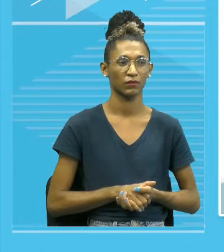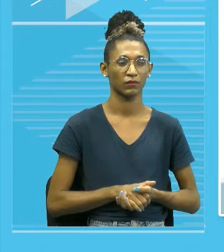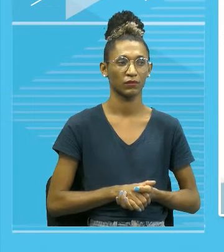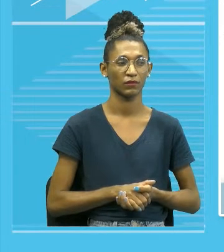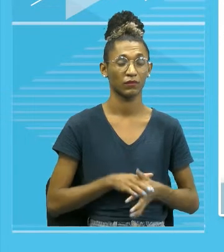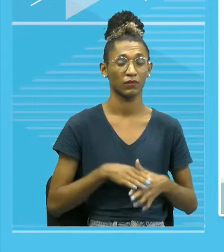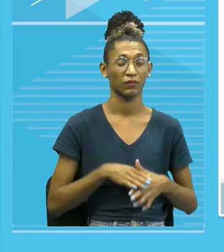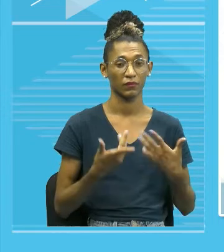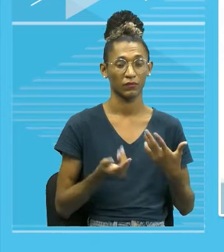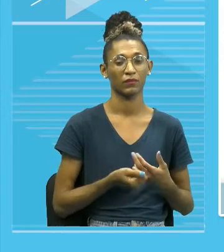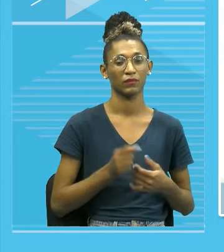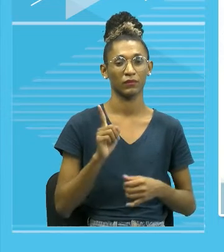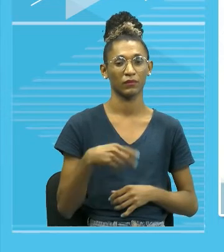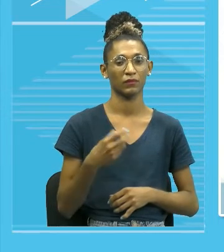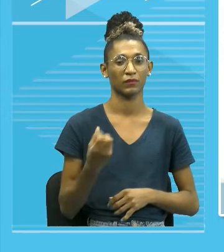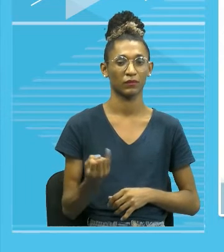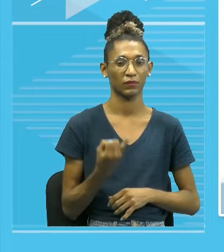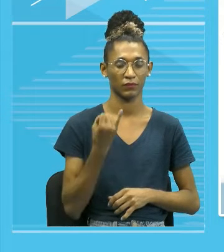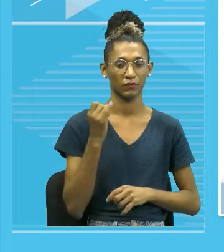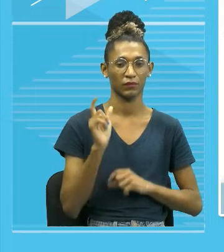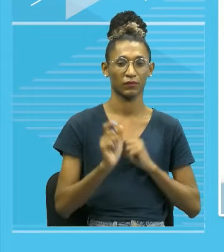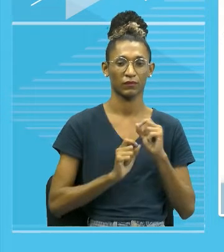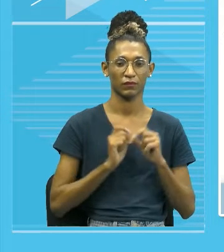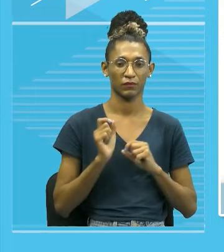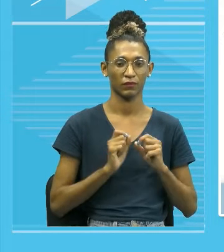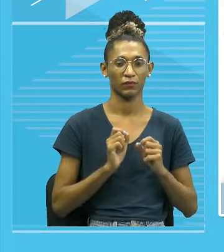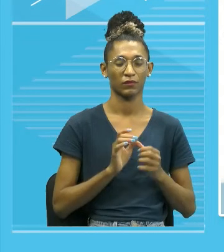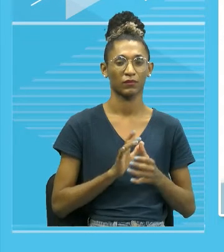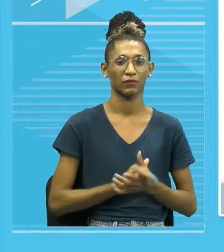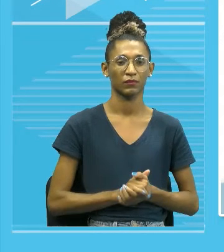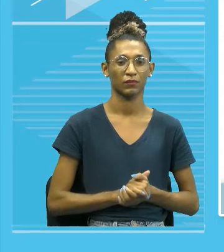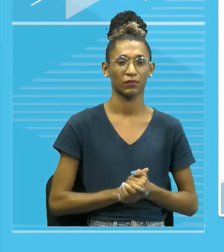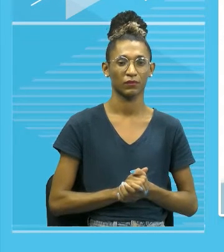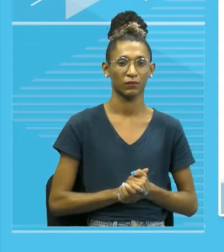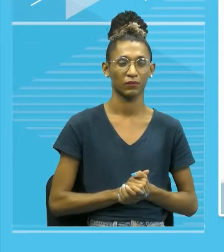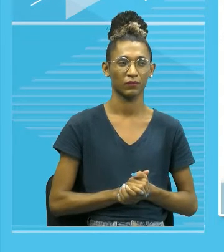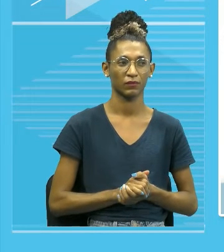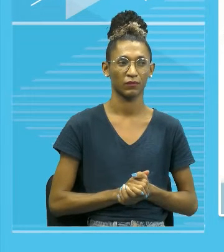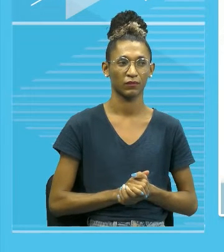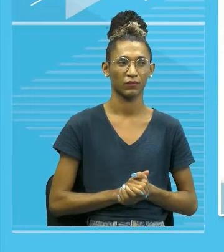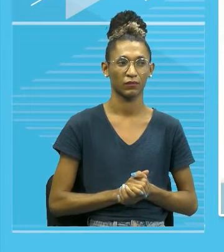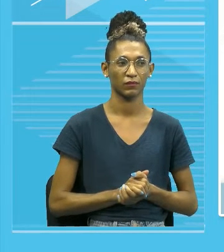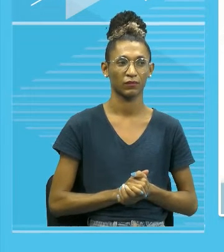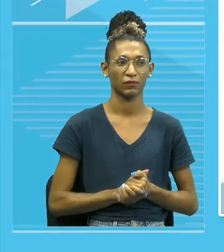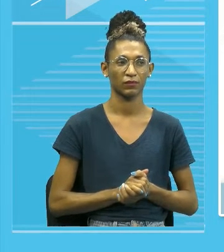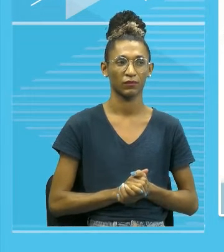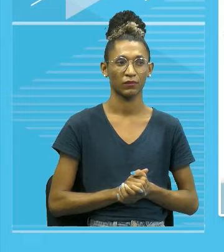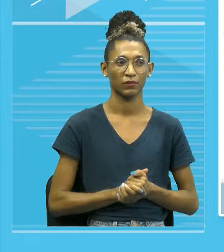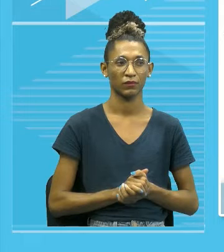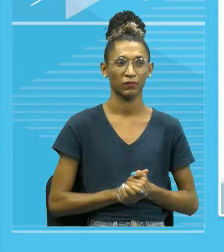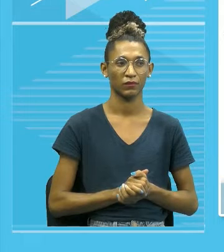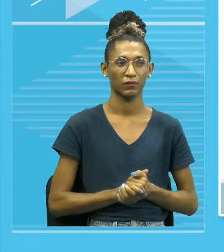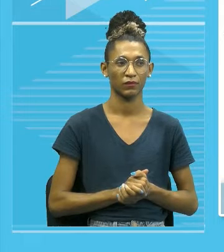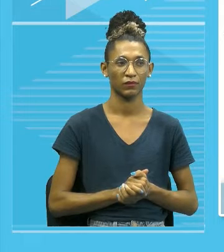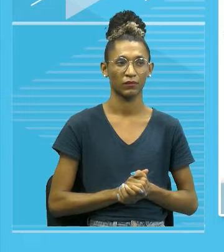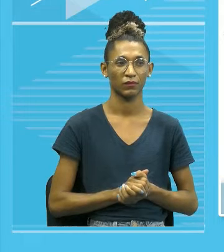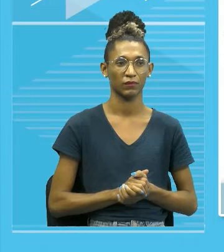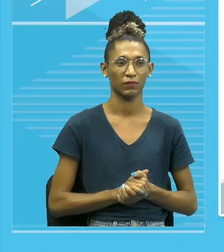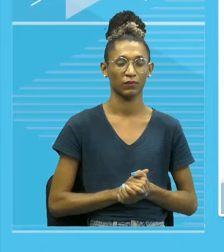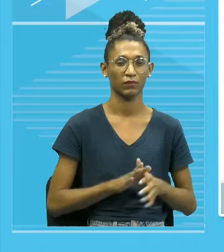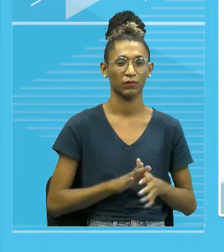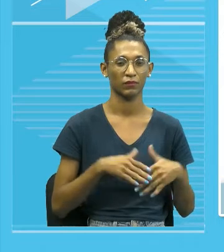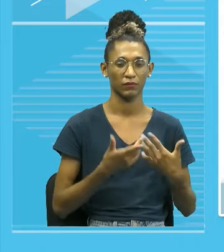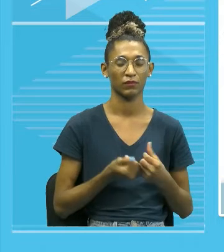interessante né vamos lá vamos lá diz assim letra